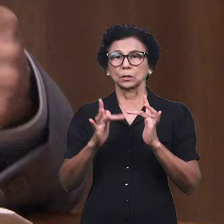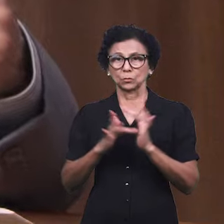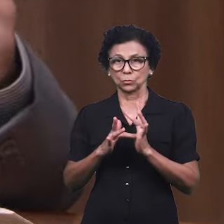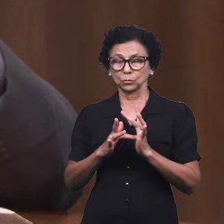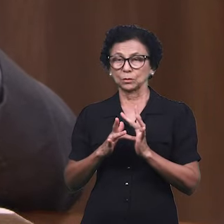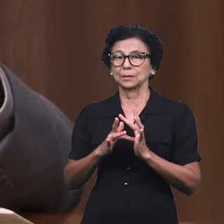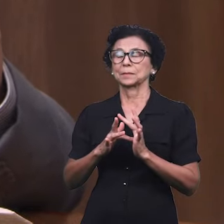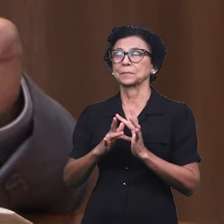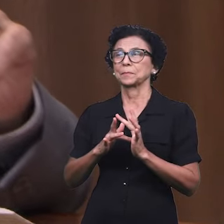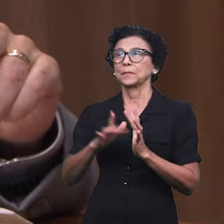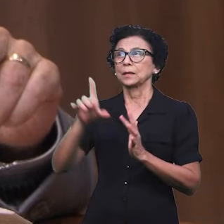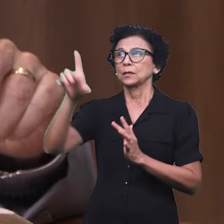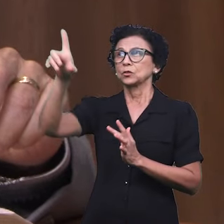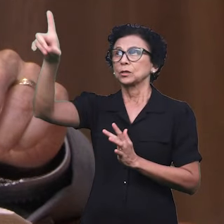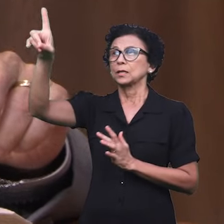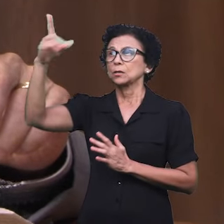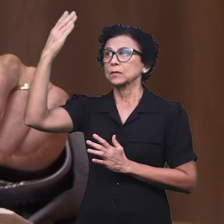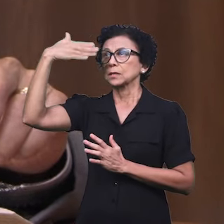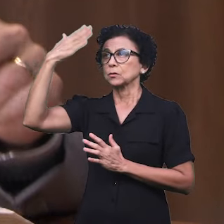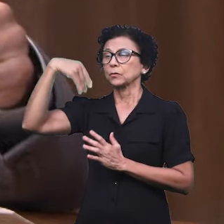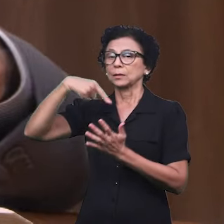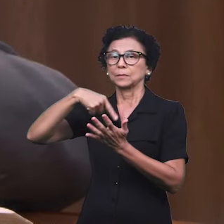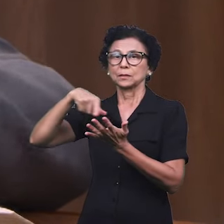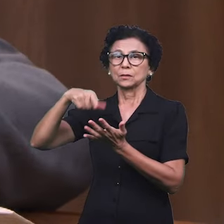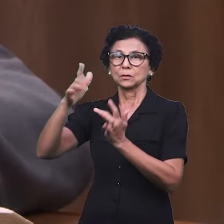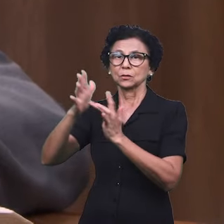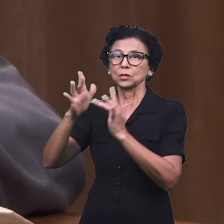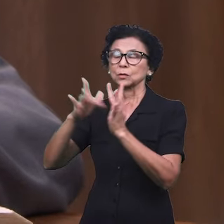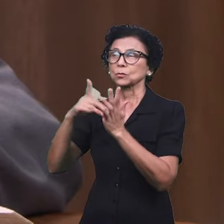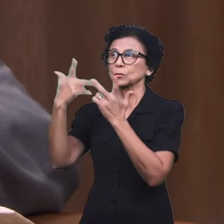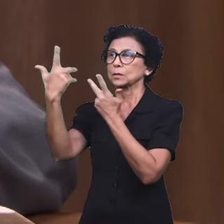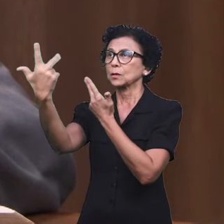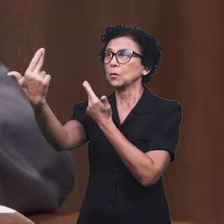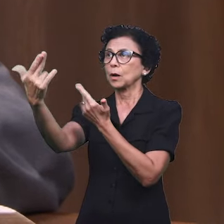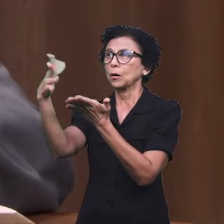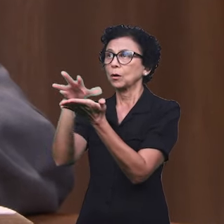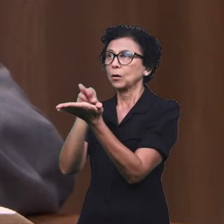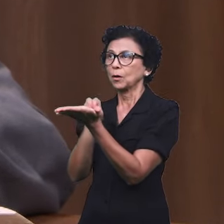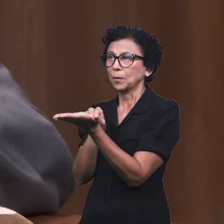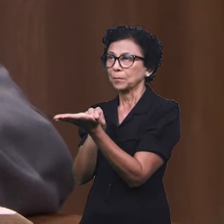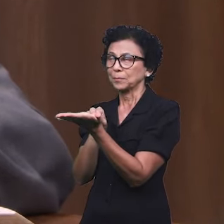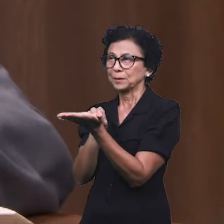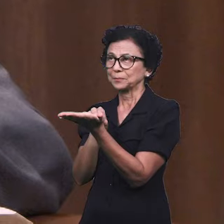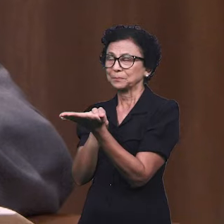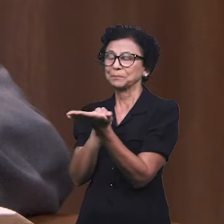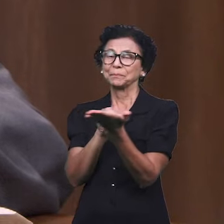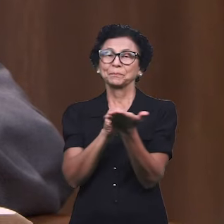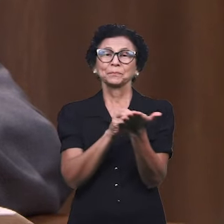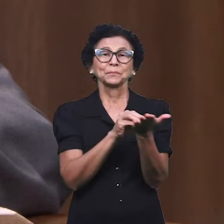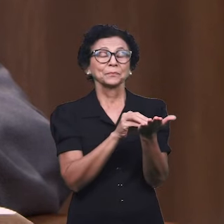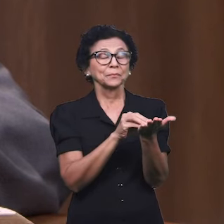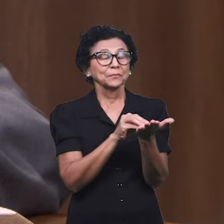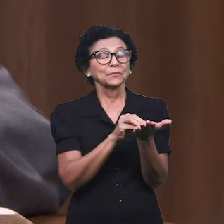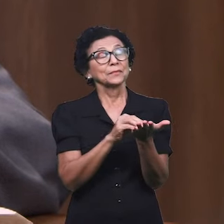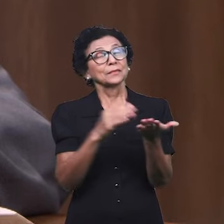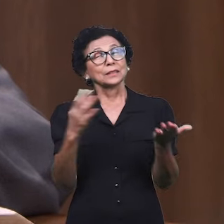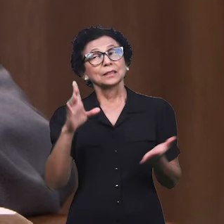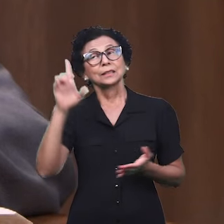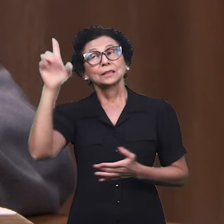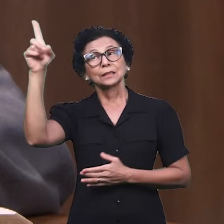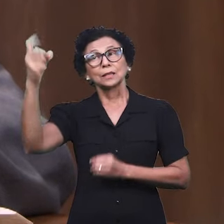o primogênito de toda a criação, porque nele foram criadas todas as coisas nos céus e na